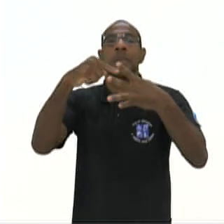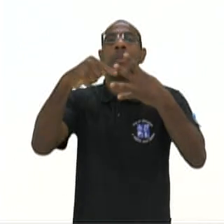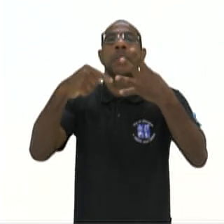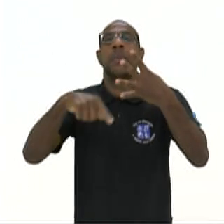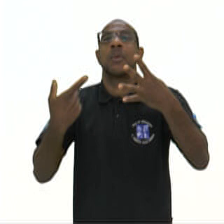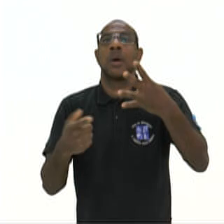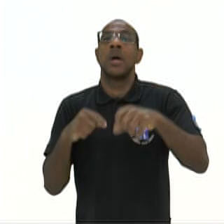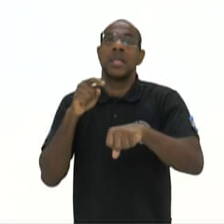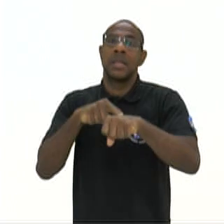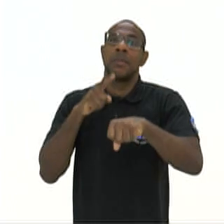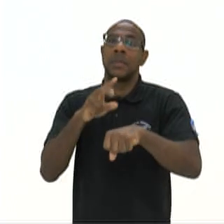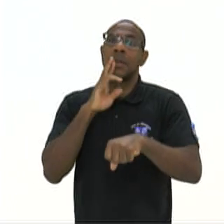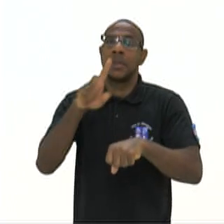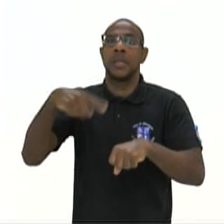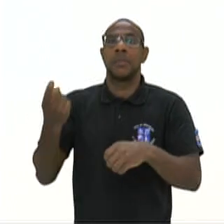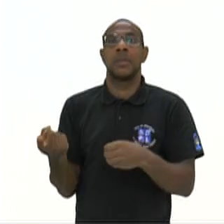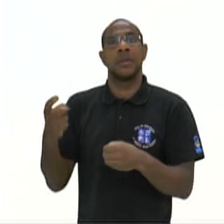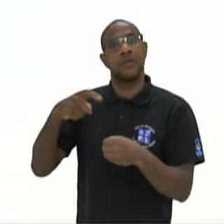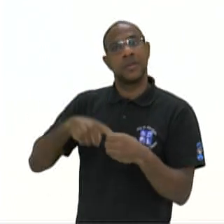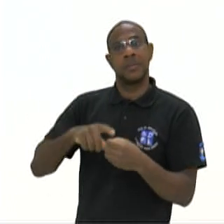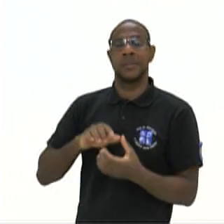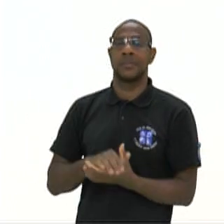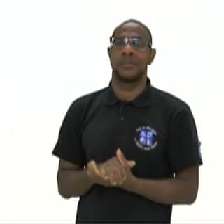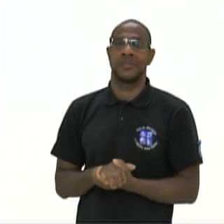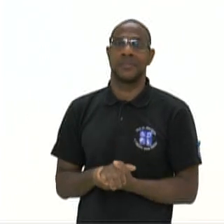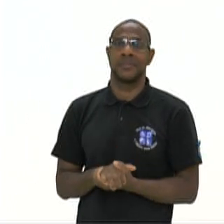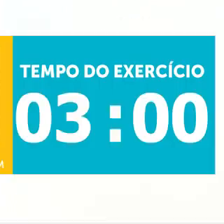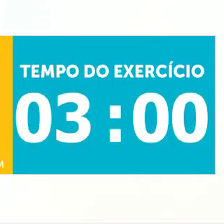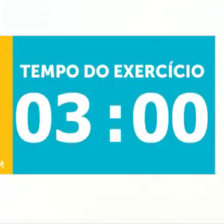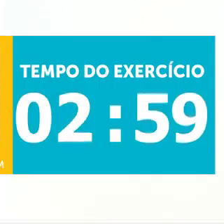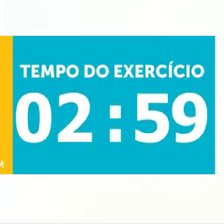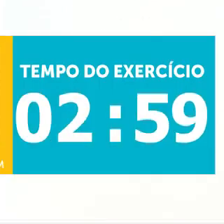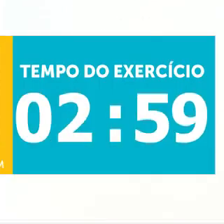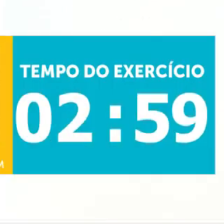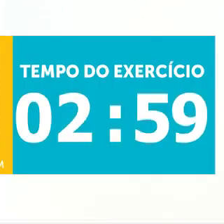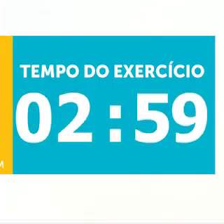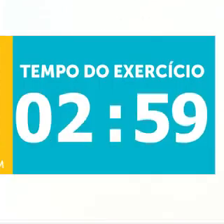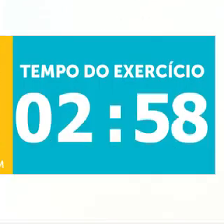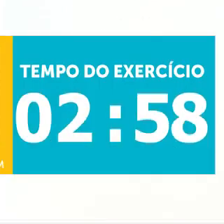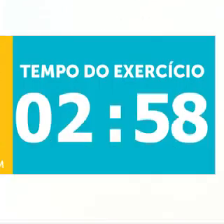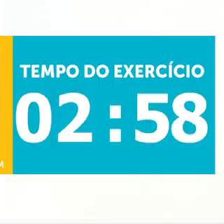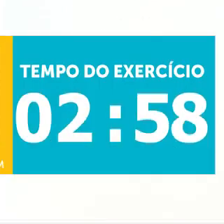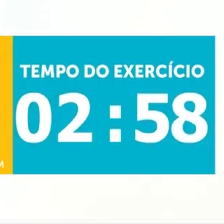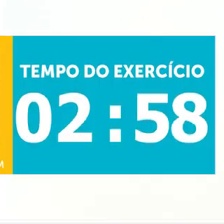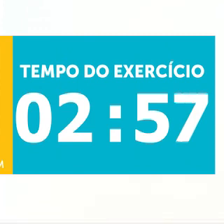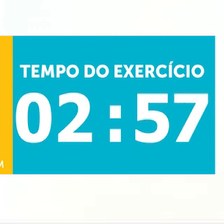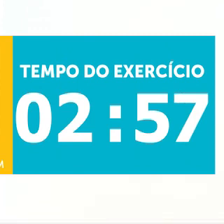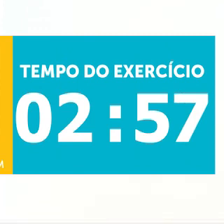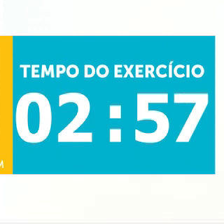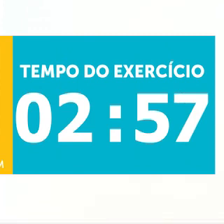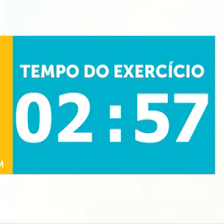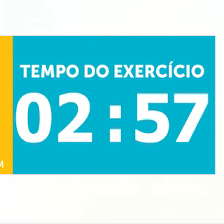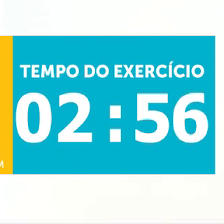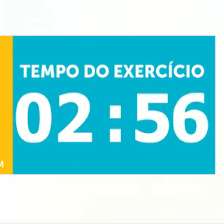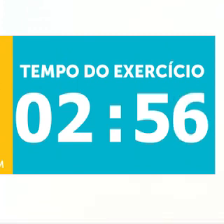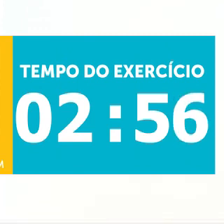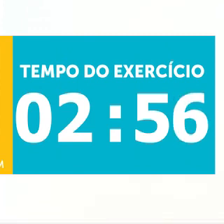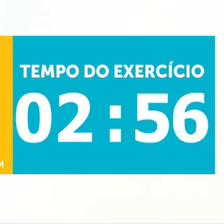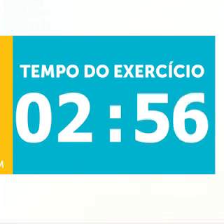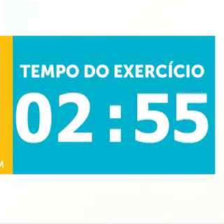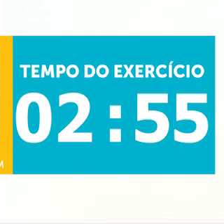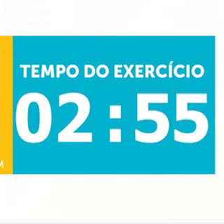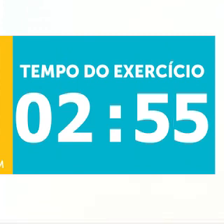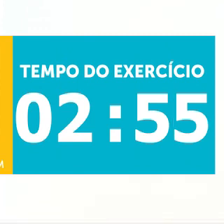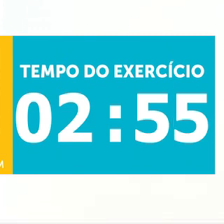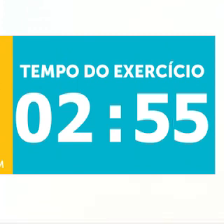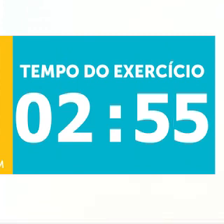seja, ele nutre, né, o embrião assim com uma espécie de uma substância que vai tornar a pele assim, né, não dessecada,